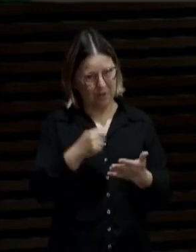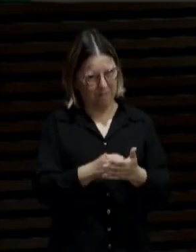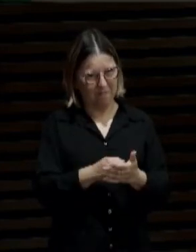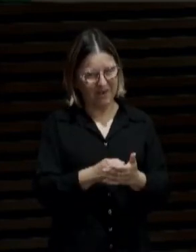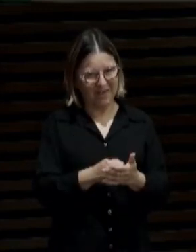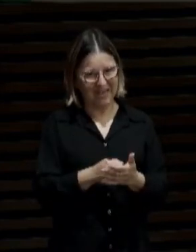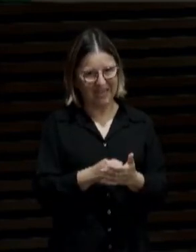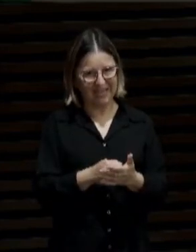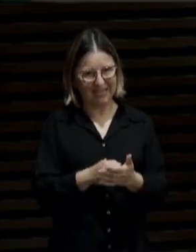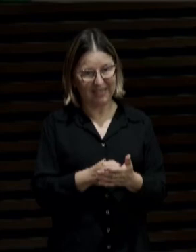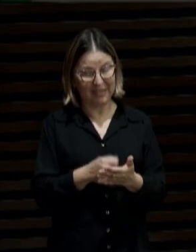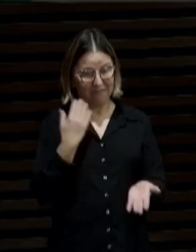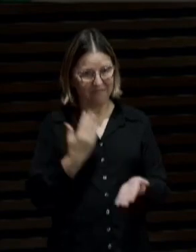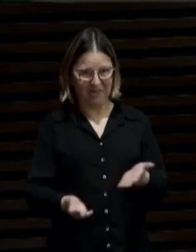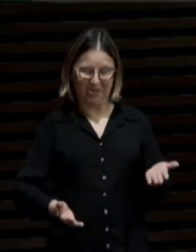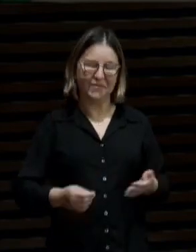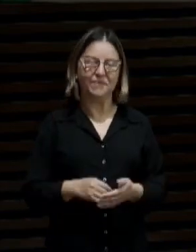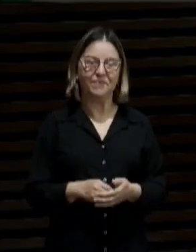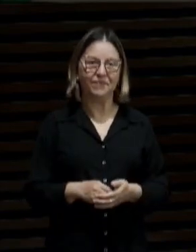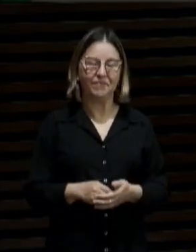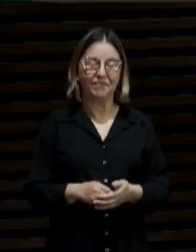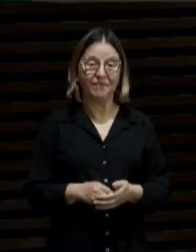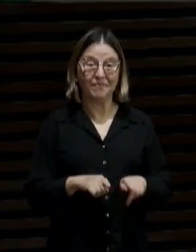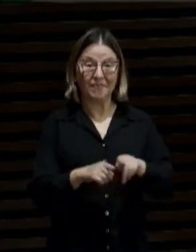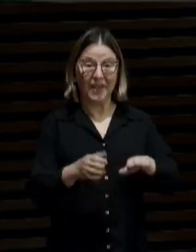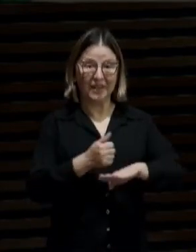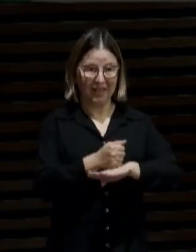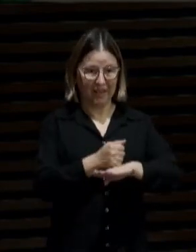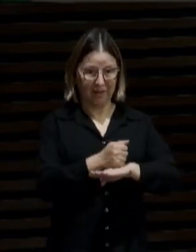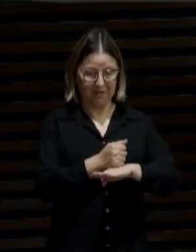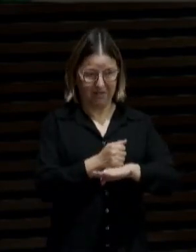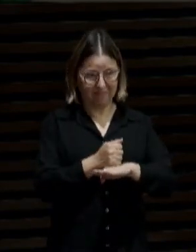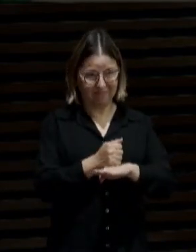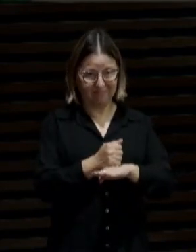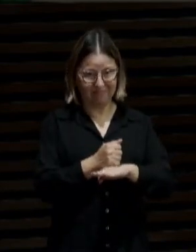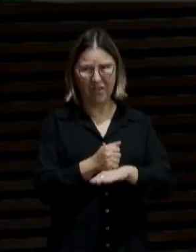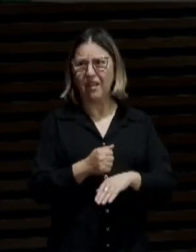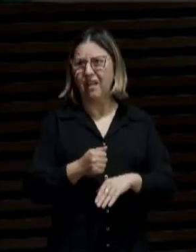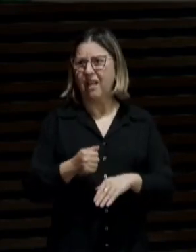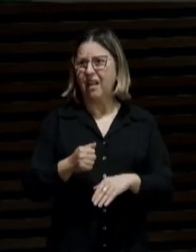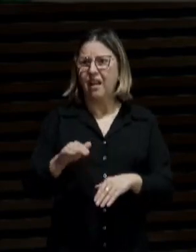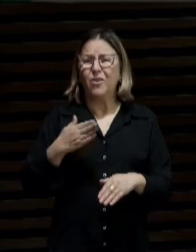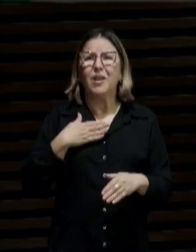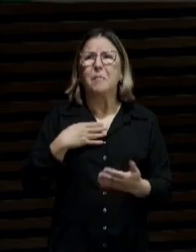E quando Abraão fala para Deus, Deus, mas e aí? Que garantia que eu tenho? Deus fala, beleza, prepara a